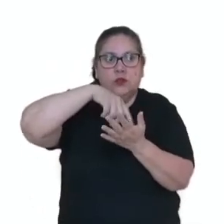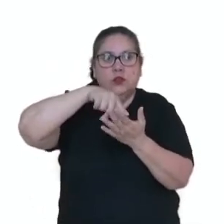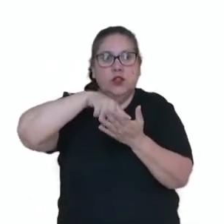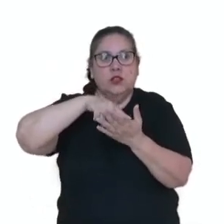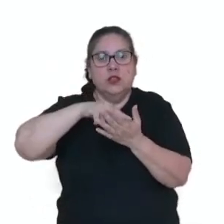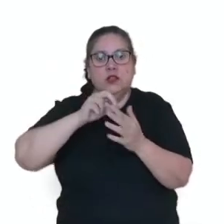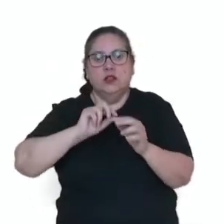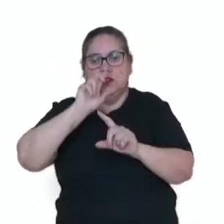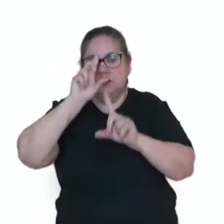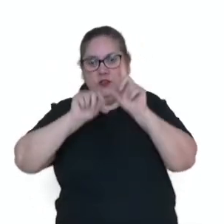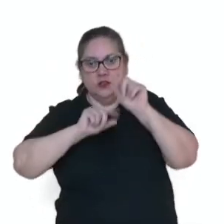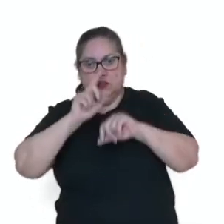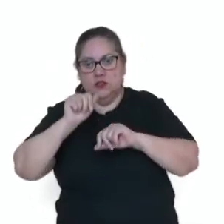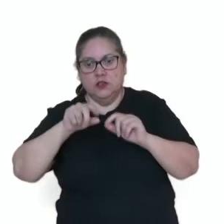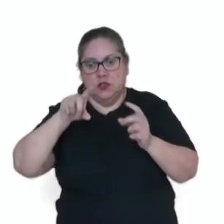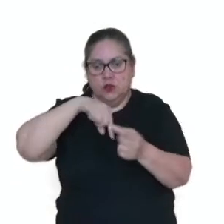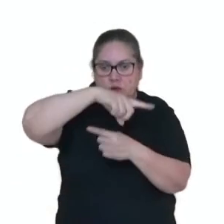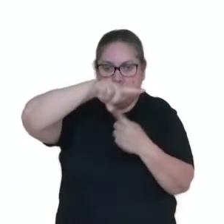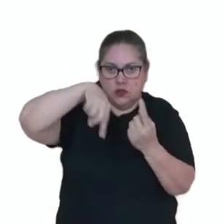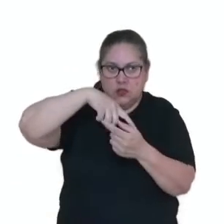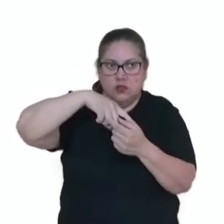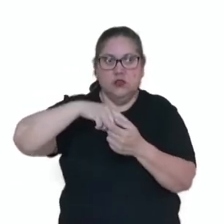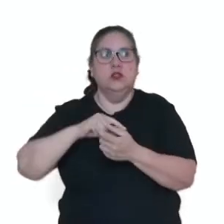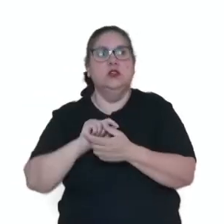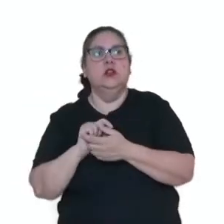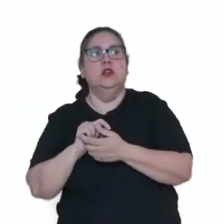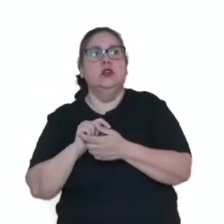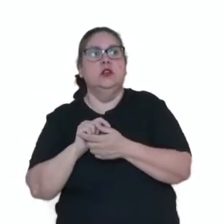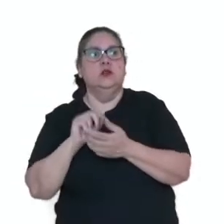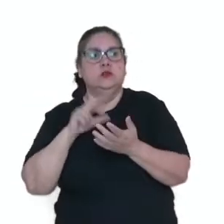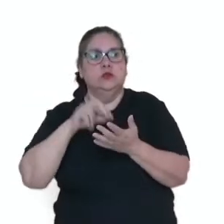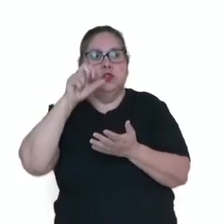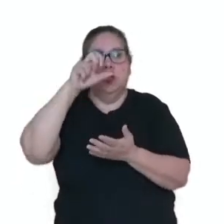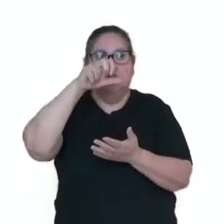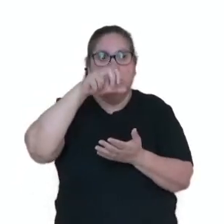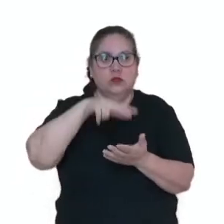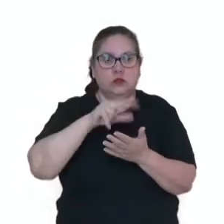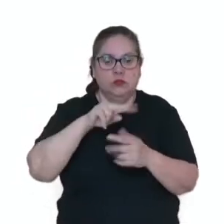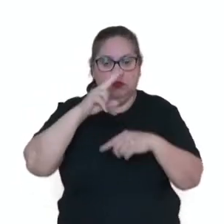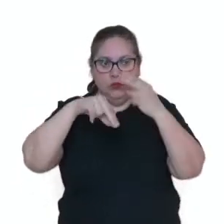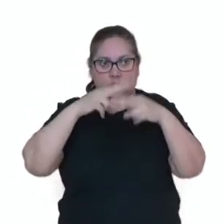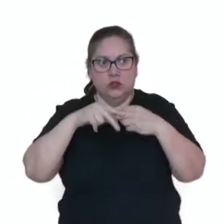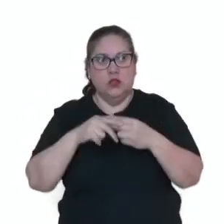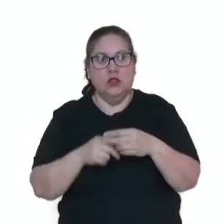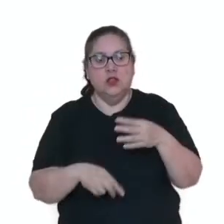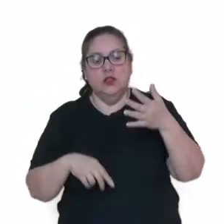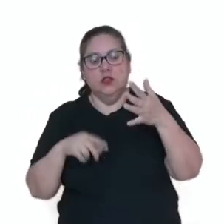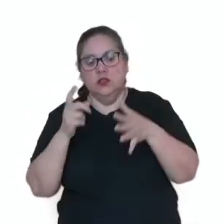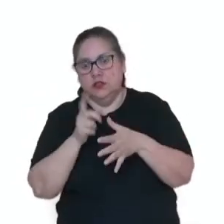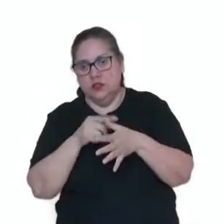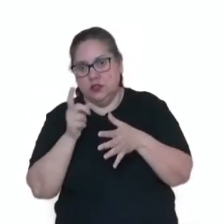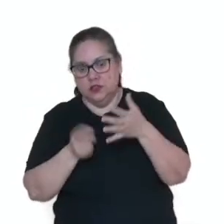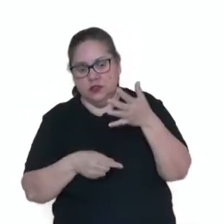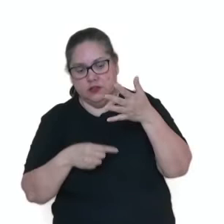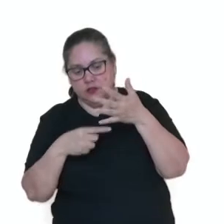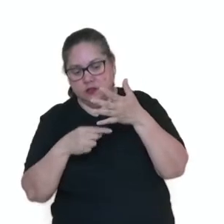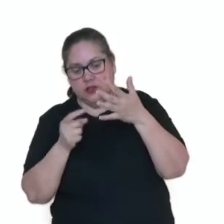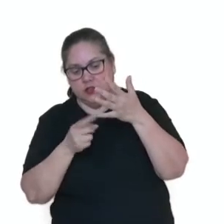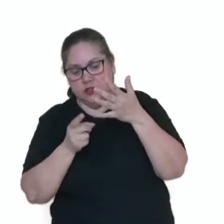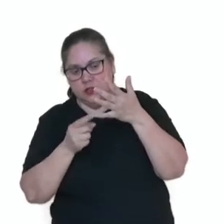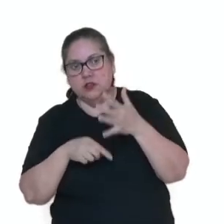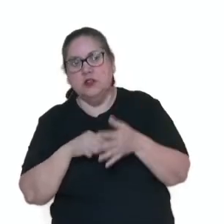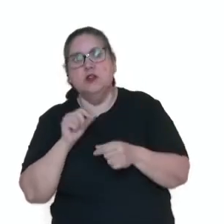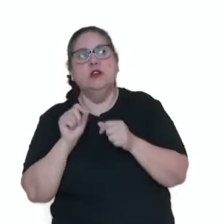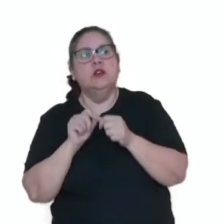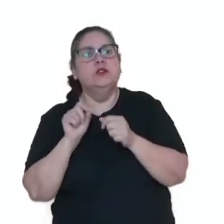A estrela, a rodada ou rodante, o salto com pirueta. E na quinta estação,